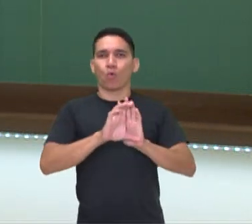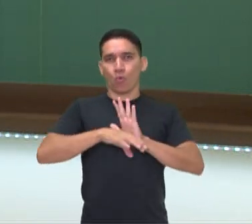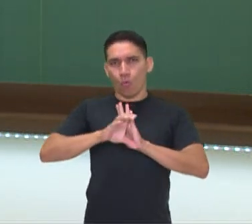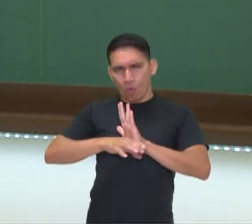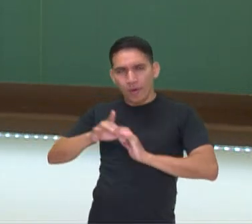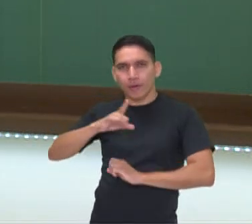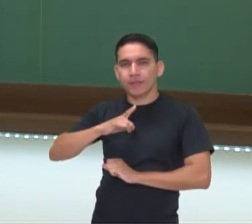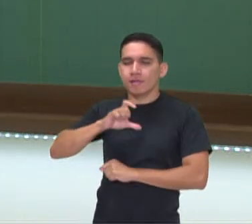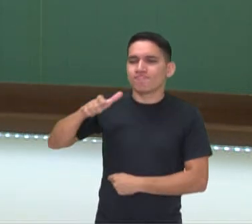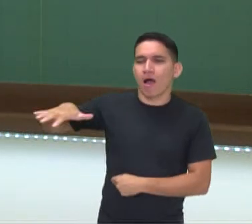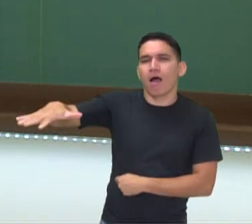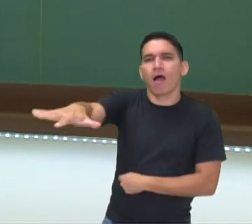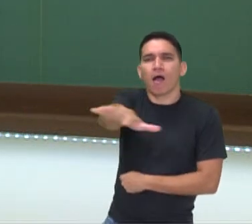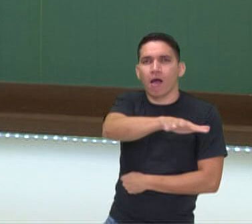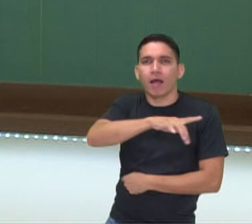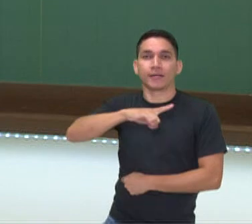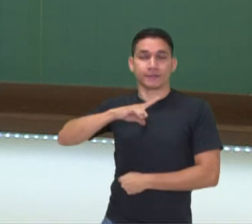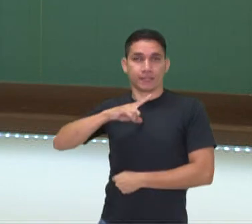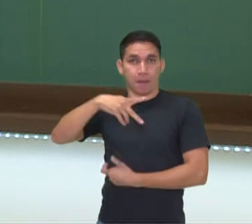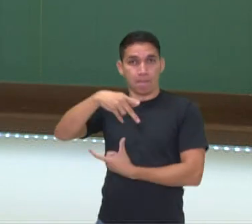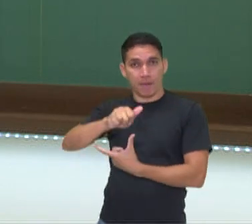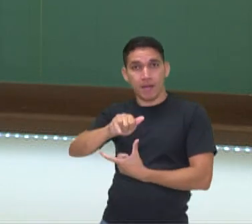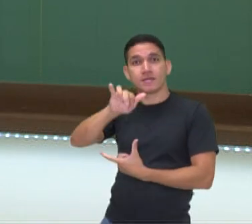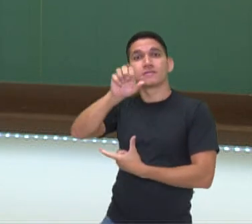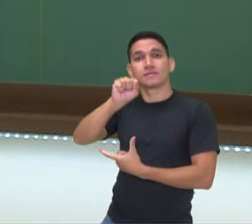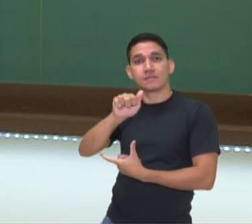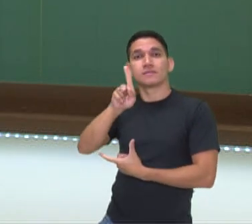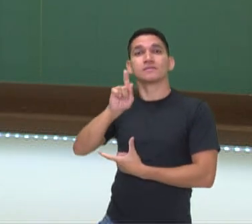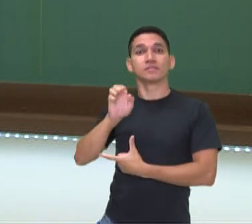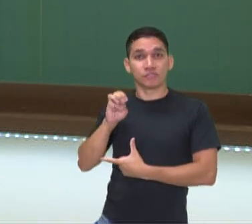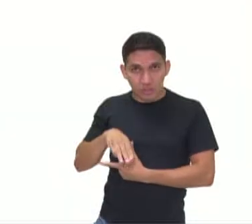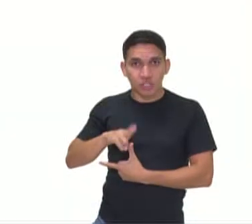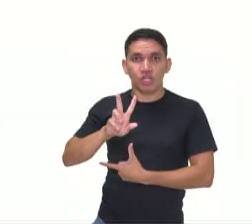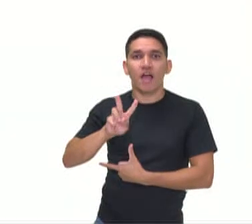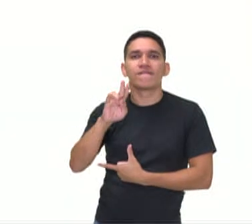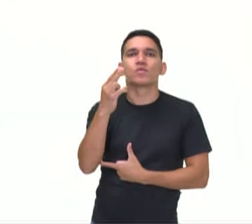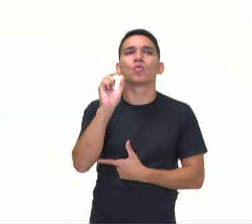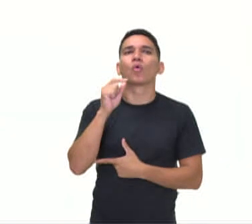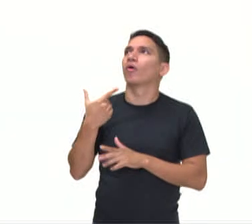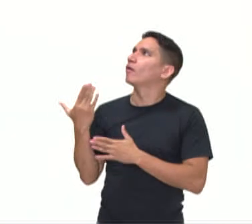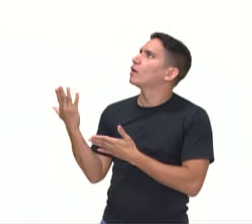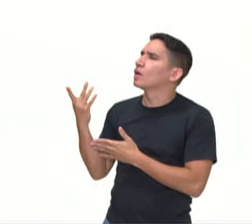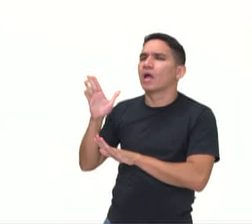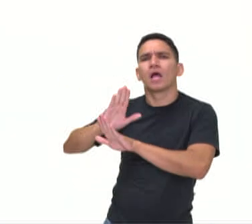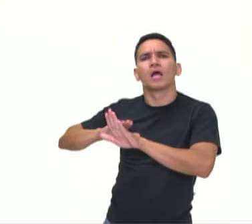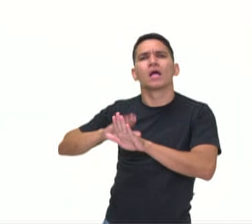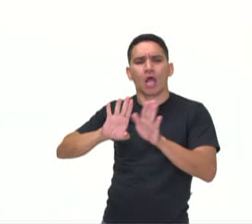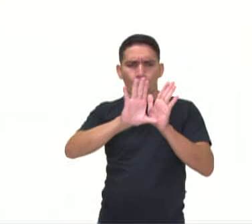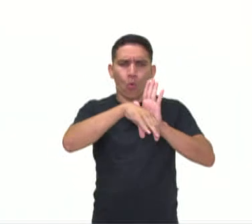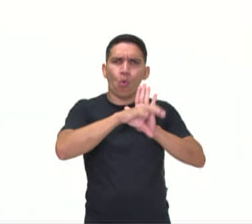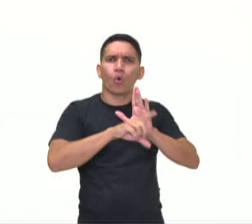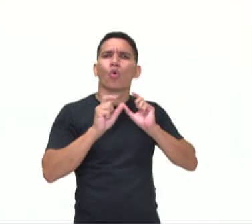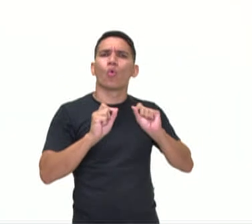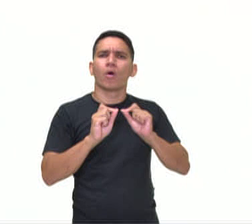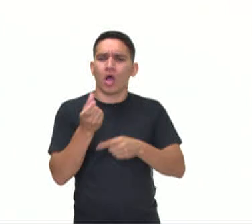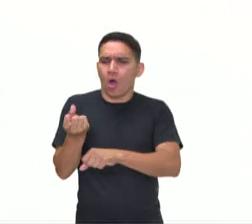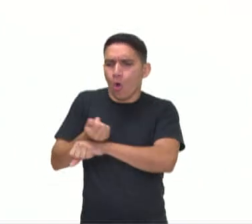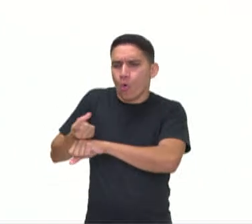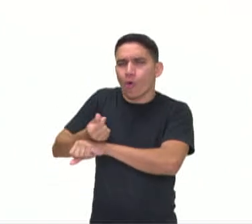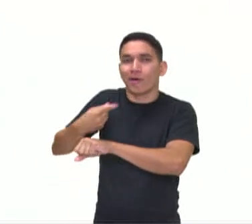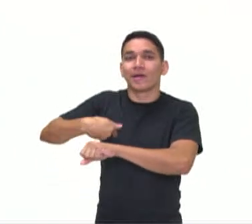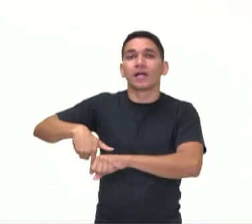de paisagem que a gente já viu, eu trago para você aqui na tela, ó, a ideia de consumo, que é uma função da vida